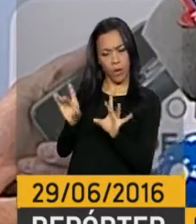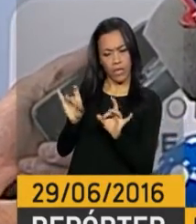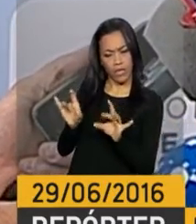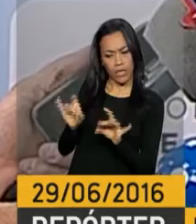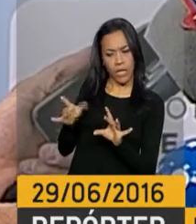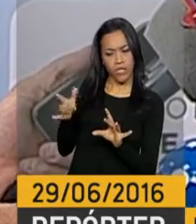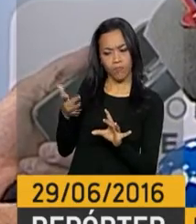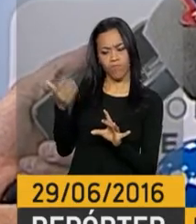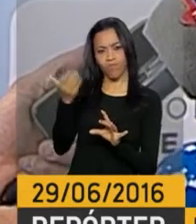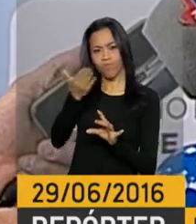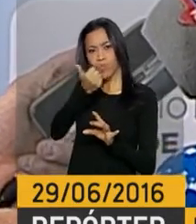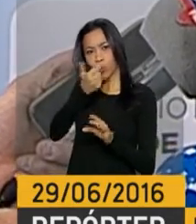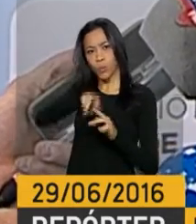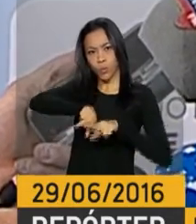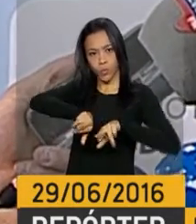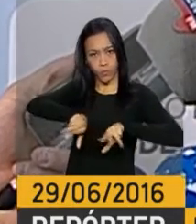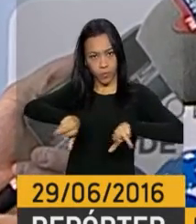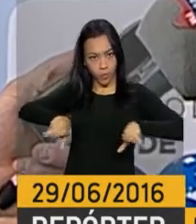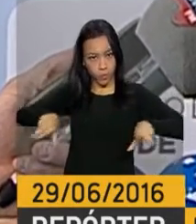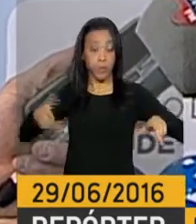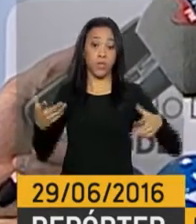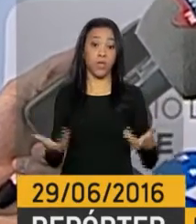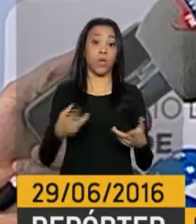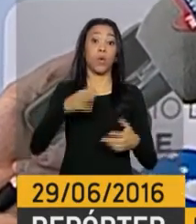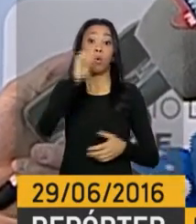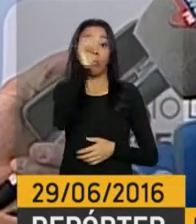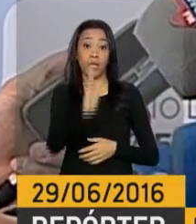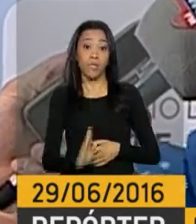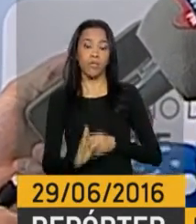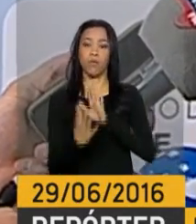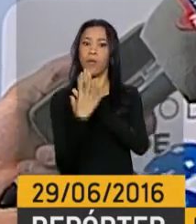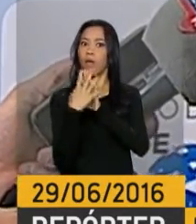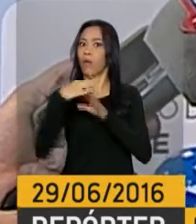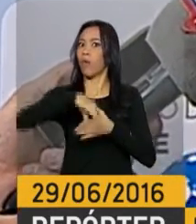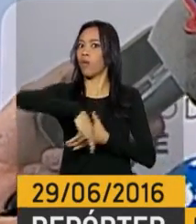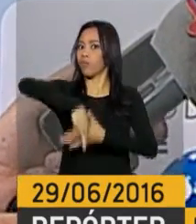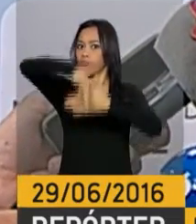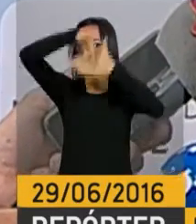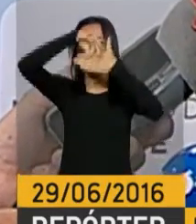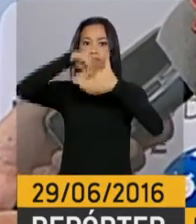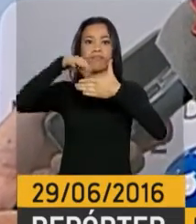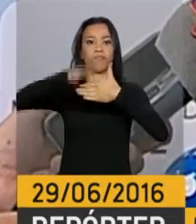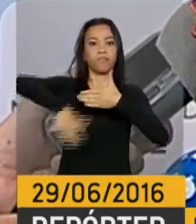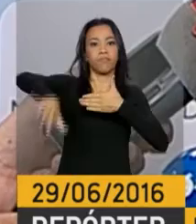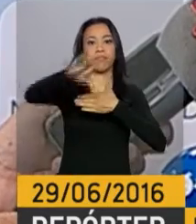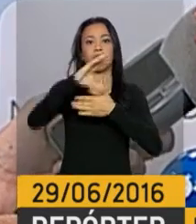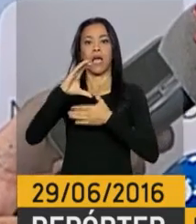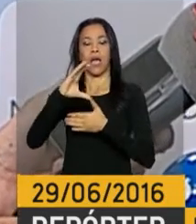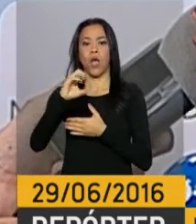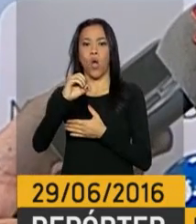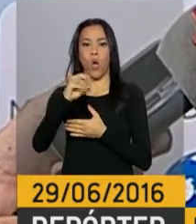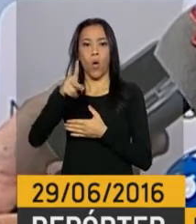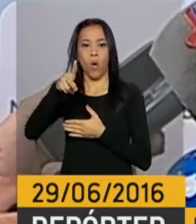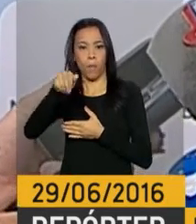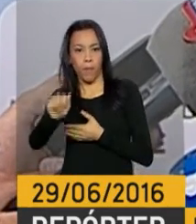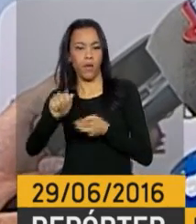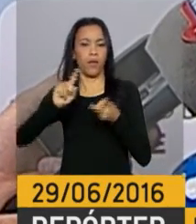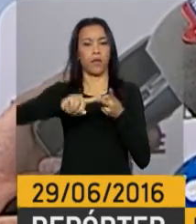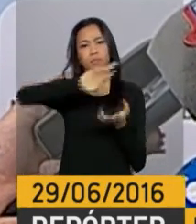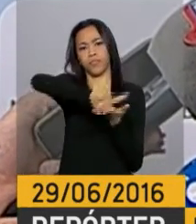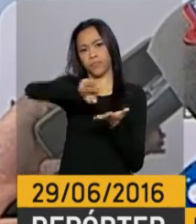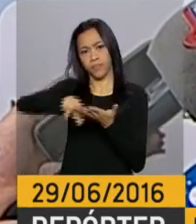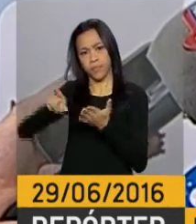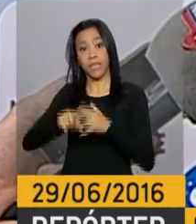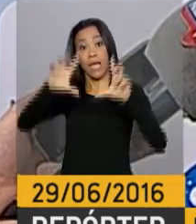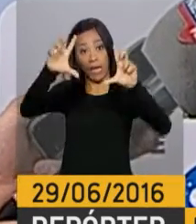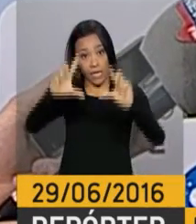de pesquisa e o Brasil é referência da OPAS, é referência mundial nesse programa de redução de sódio na